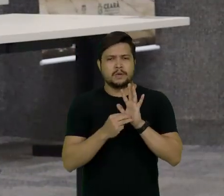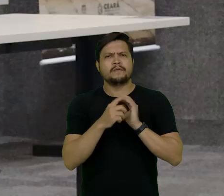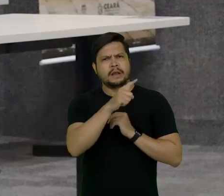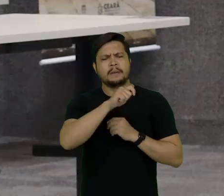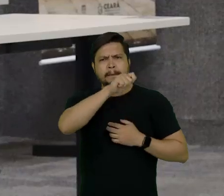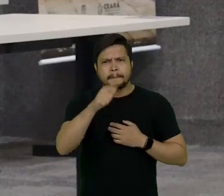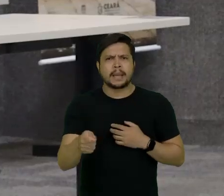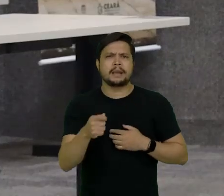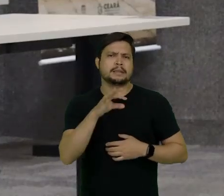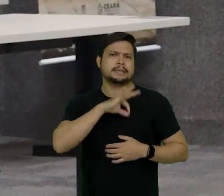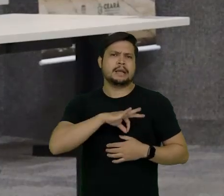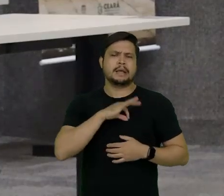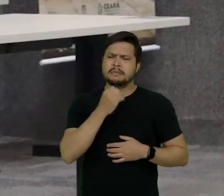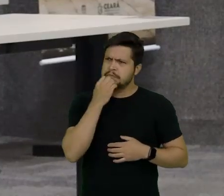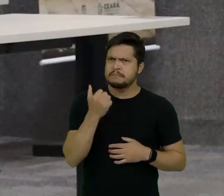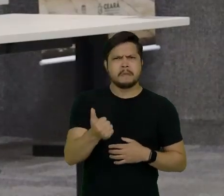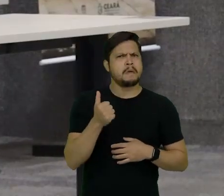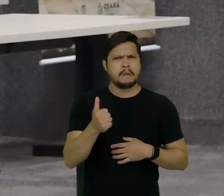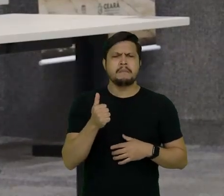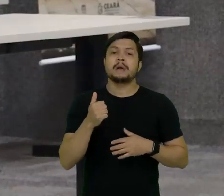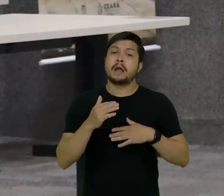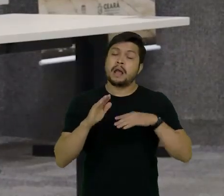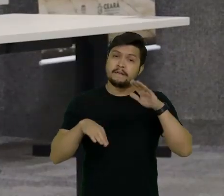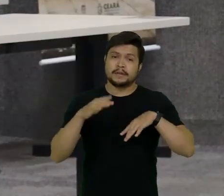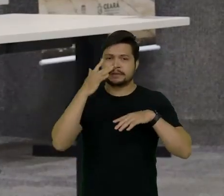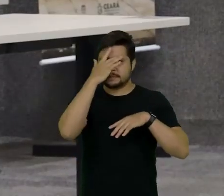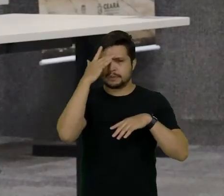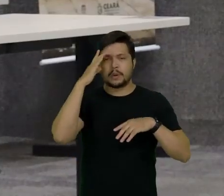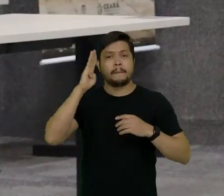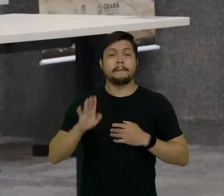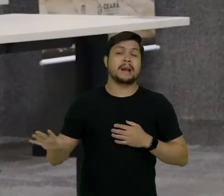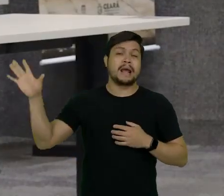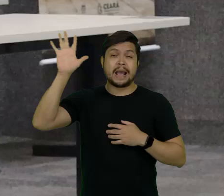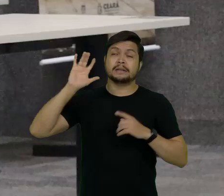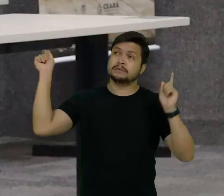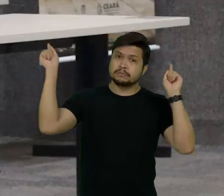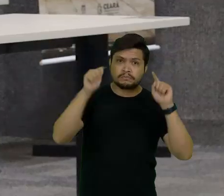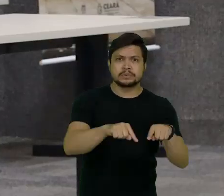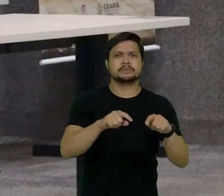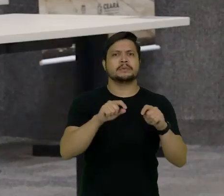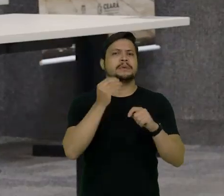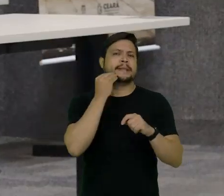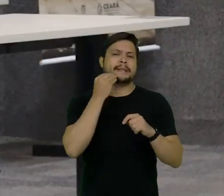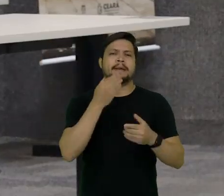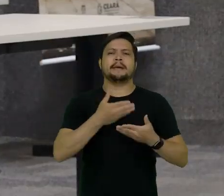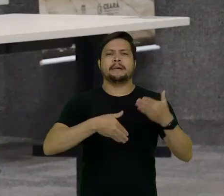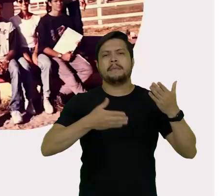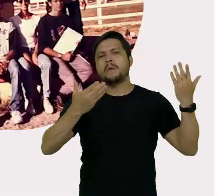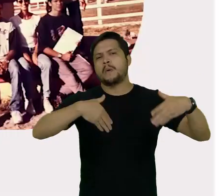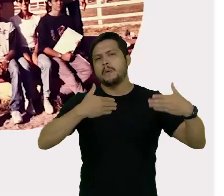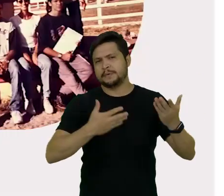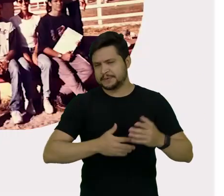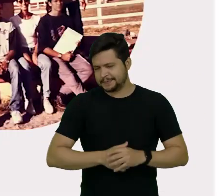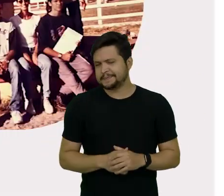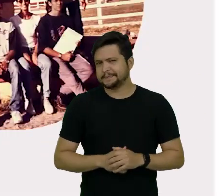UVA. A UVA paga bons salários, então muita gente do Brasil inteiro veio para cá prestar o concurso, e isso é muito